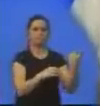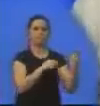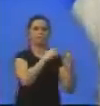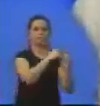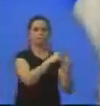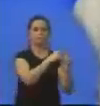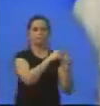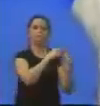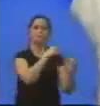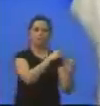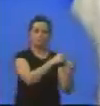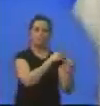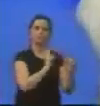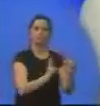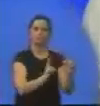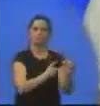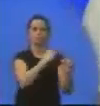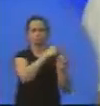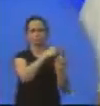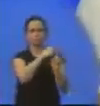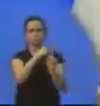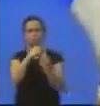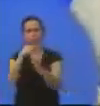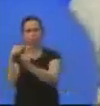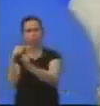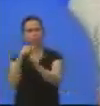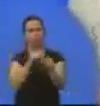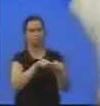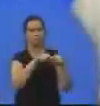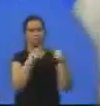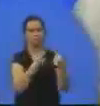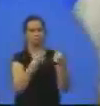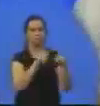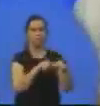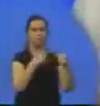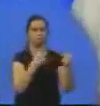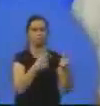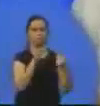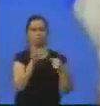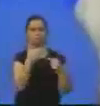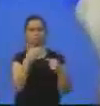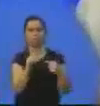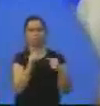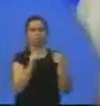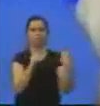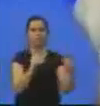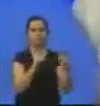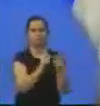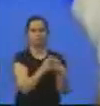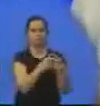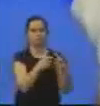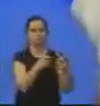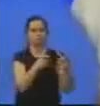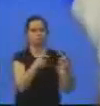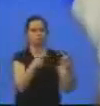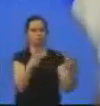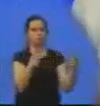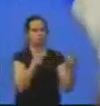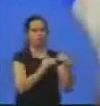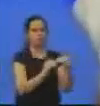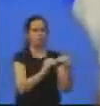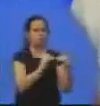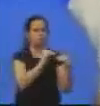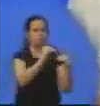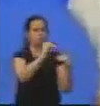Sempre positivo. Então vai ser mais, tudo mais. Portanto, a minha função só cresce. Só tem as setinhas para cima,